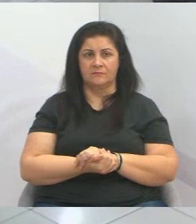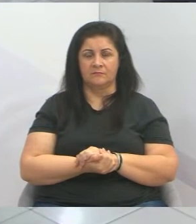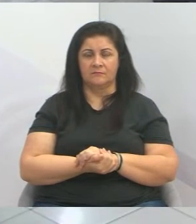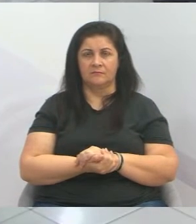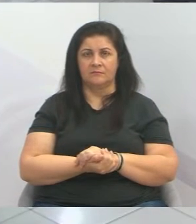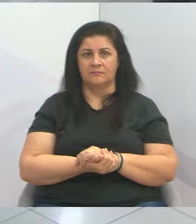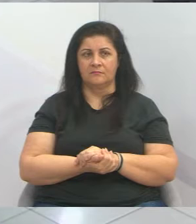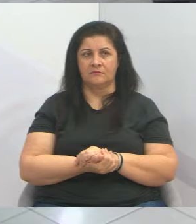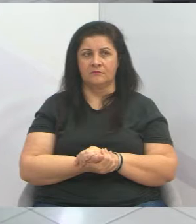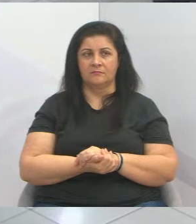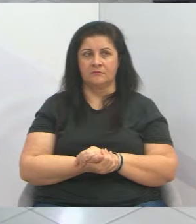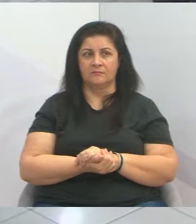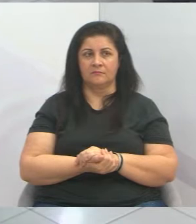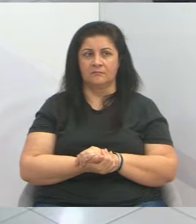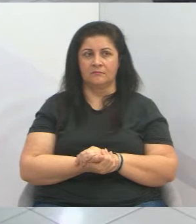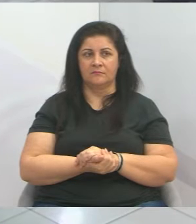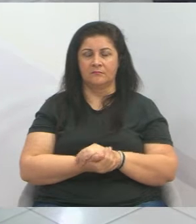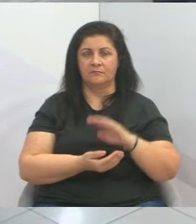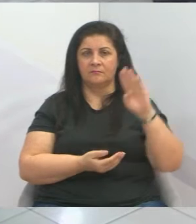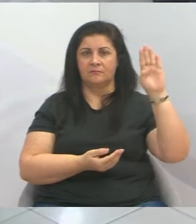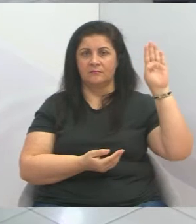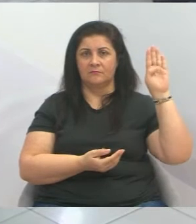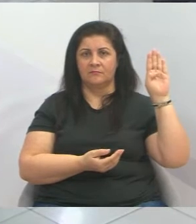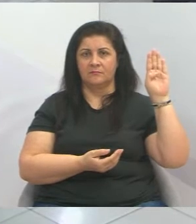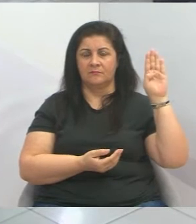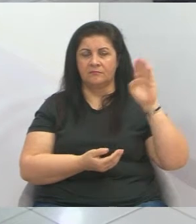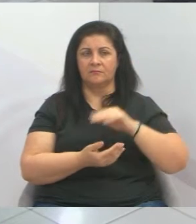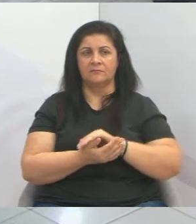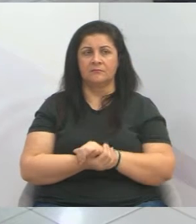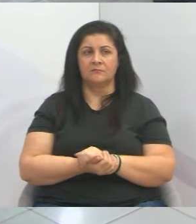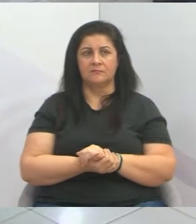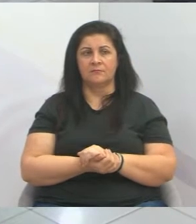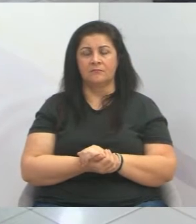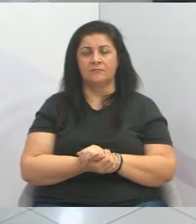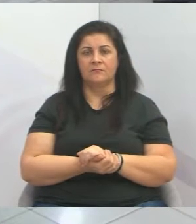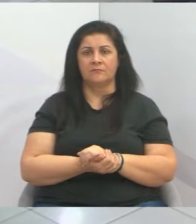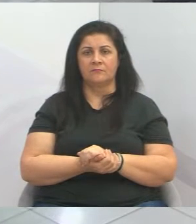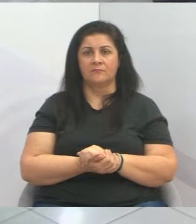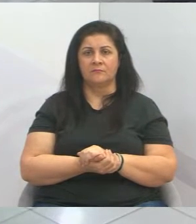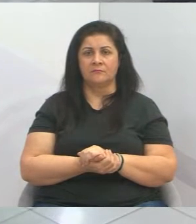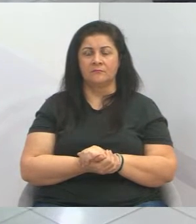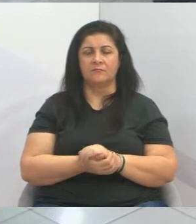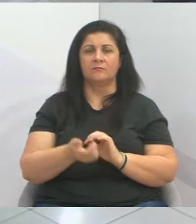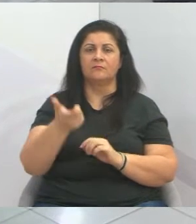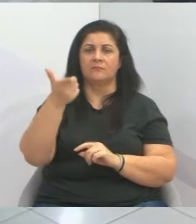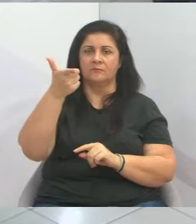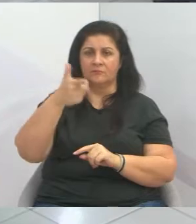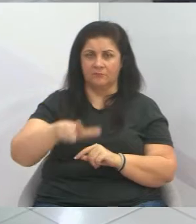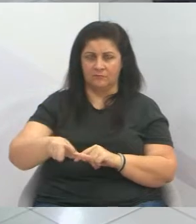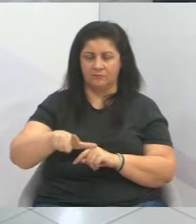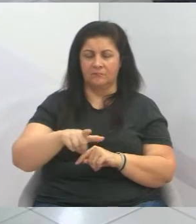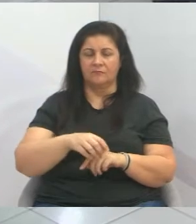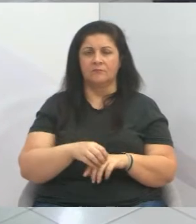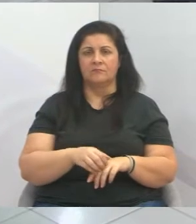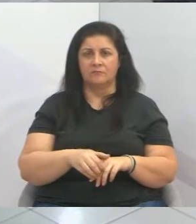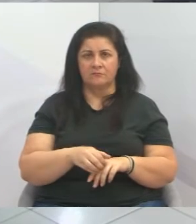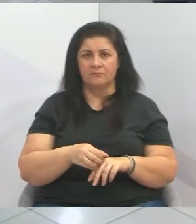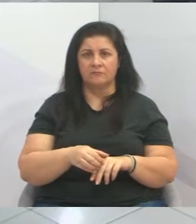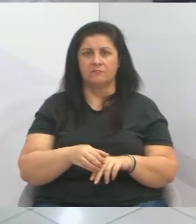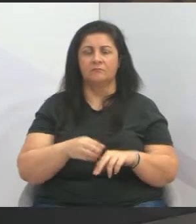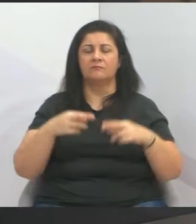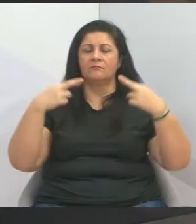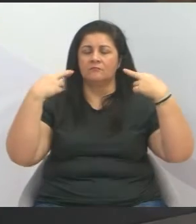Há sempre um o seu presidente também quero contribuir mais uma vez mais uma